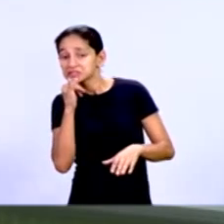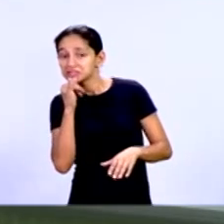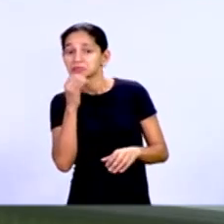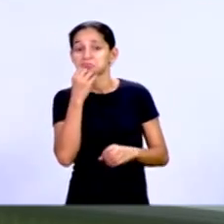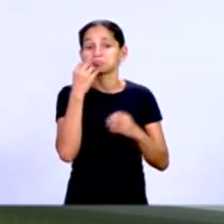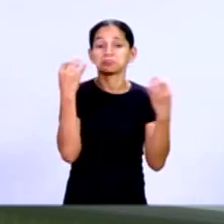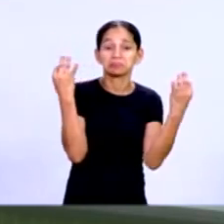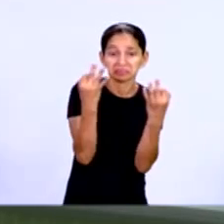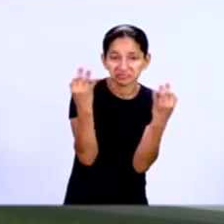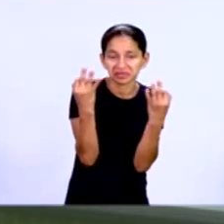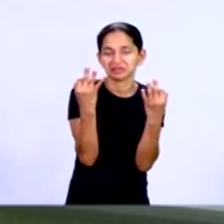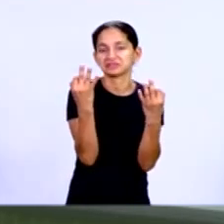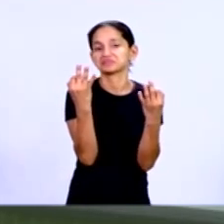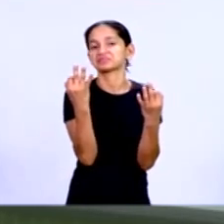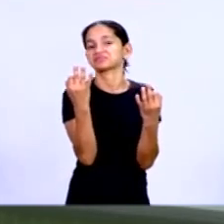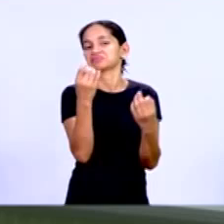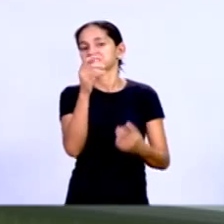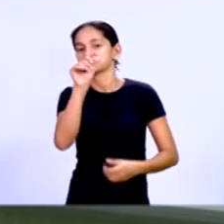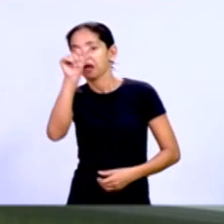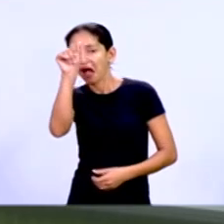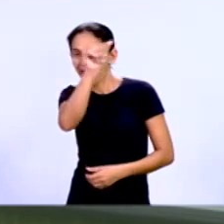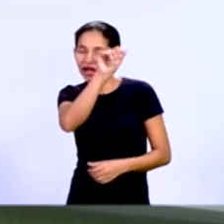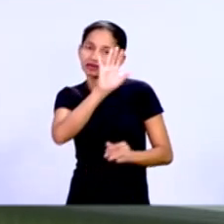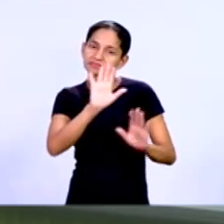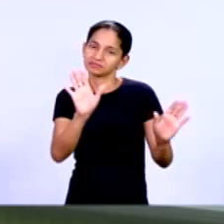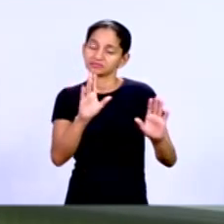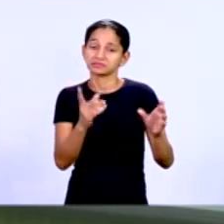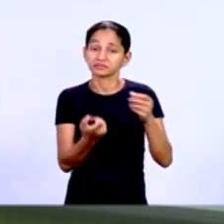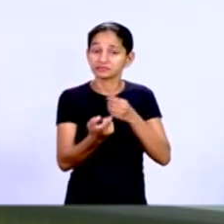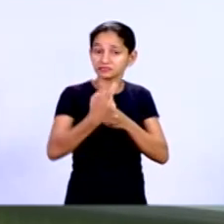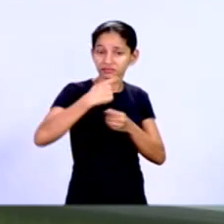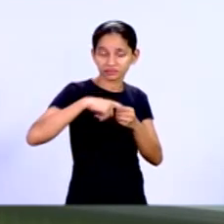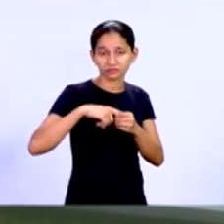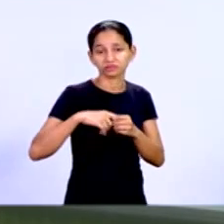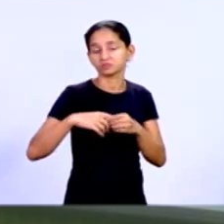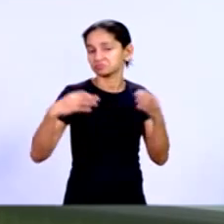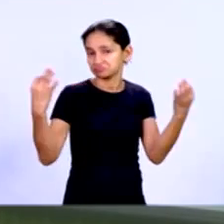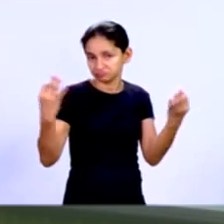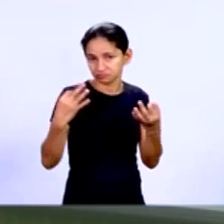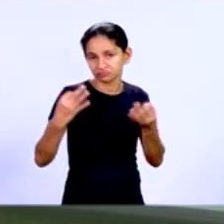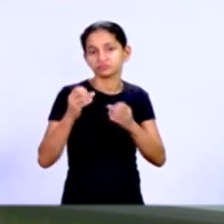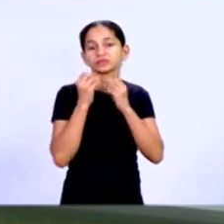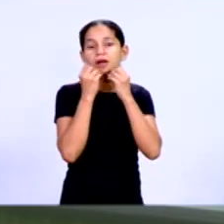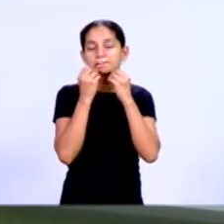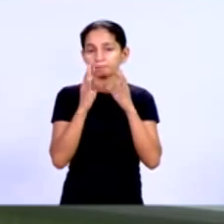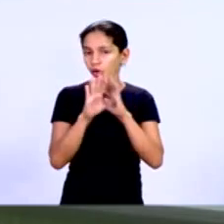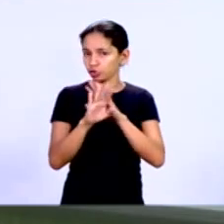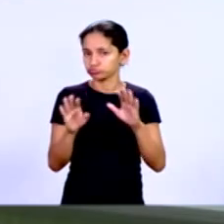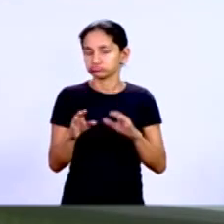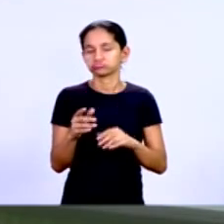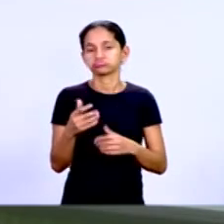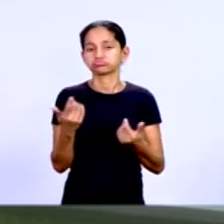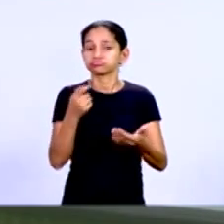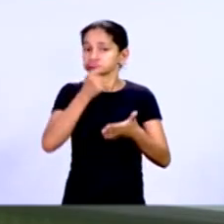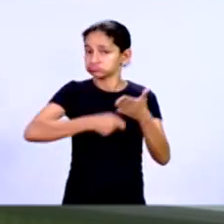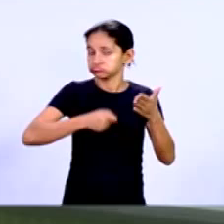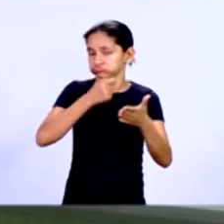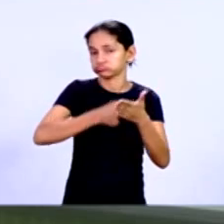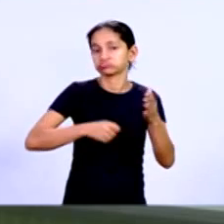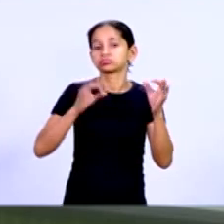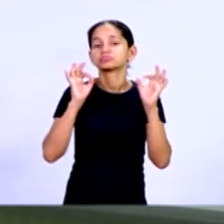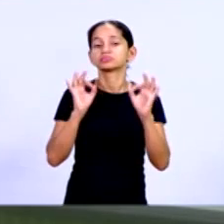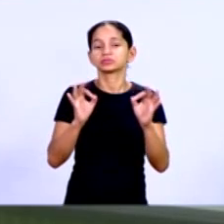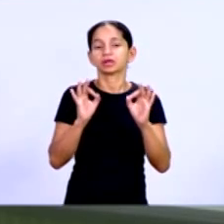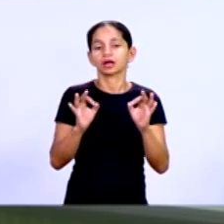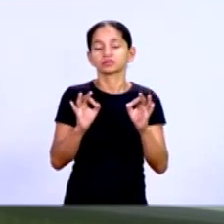pontuação excelente na questão de retorno, na questão de quitação de pagamento das suas obrigações, para que ele não